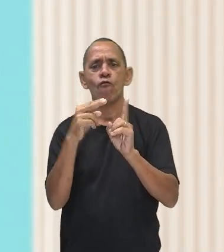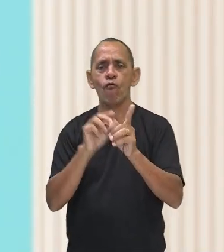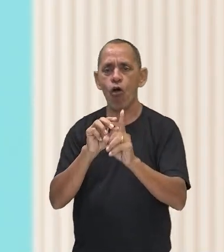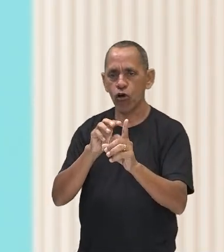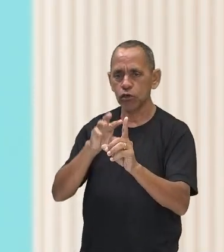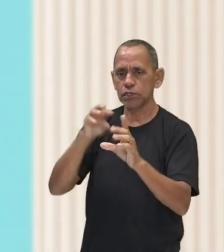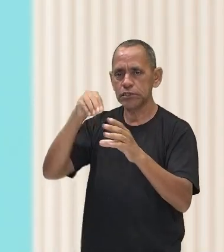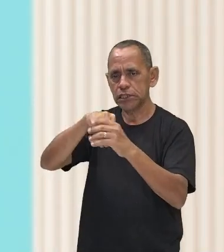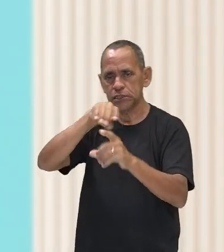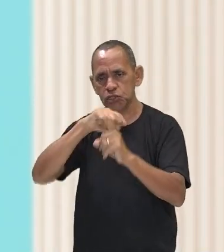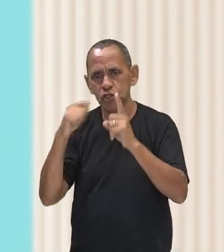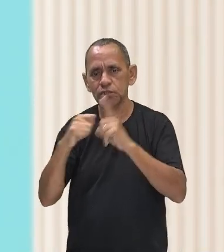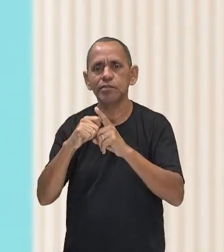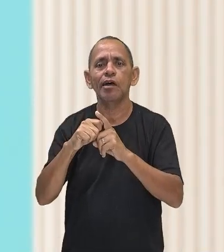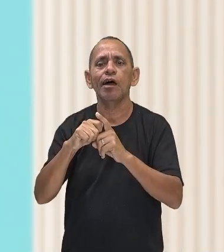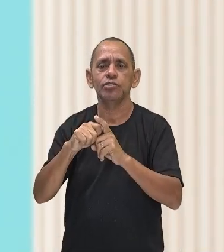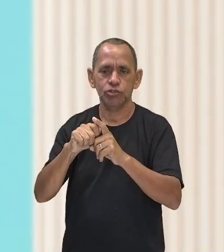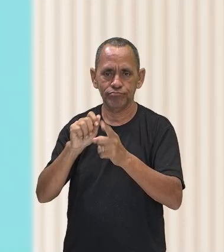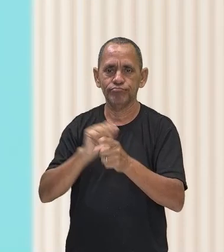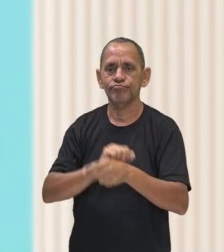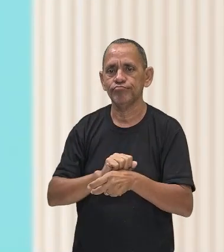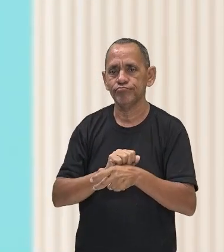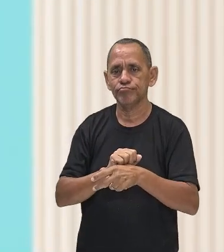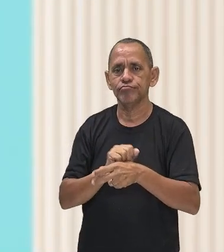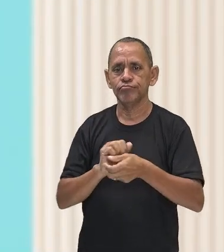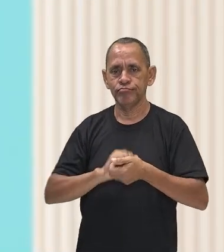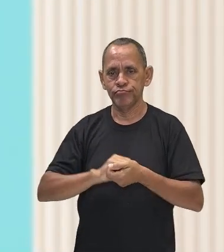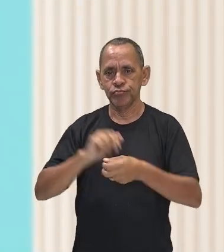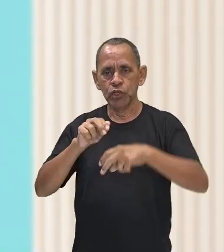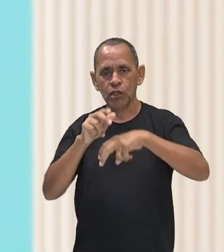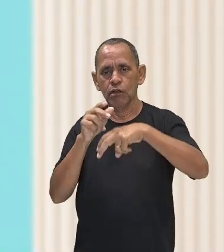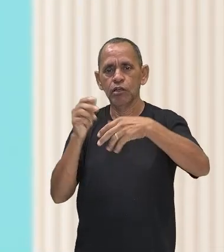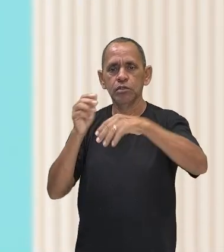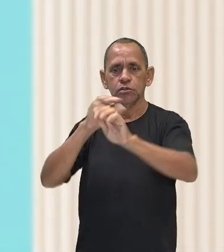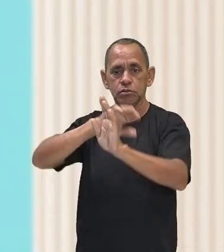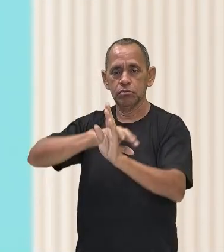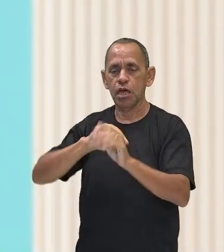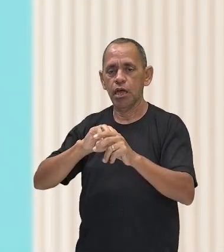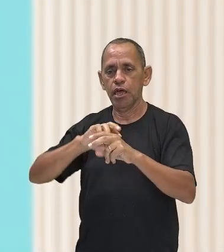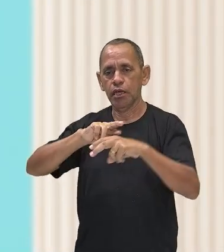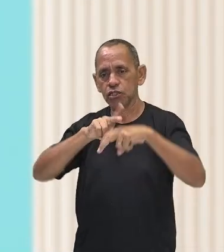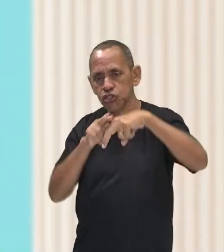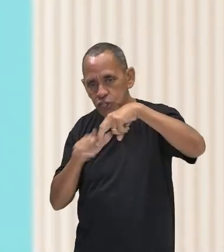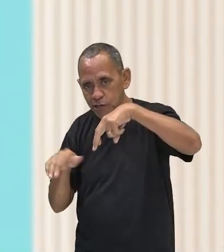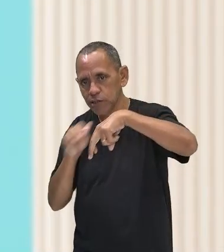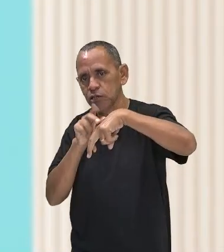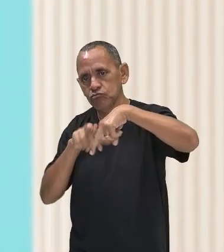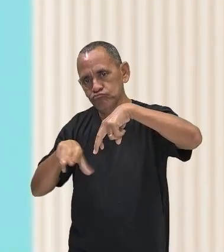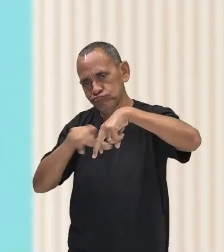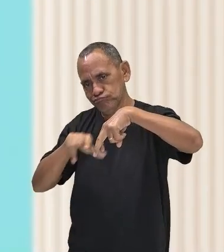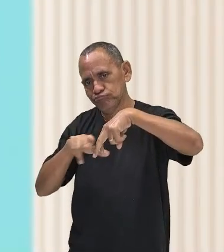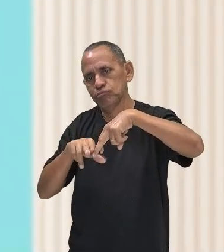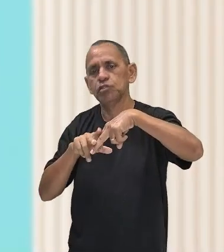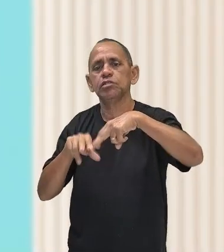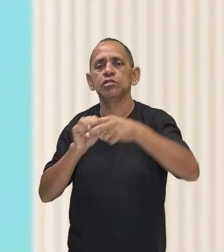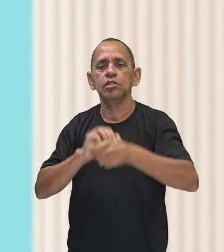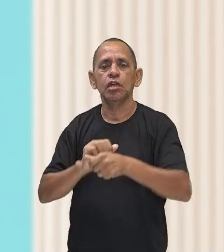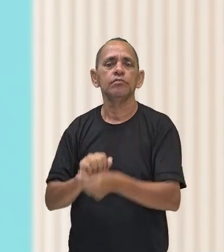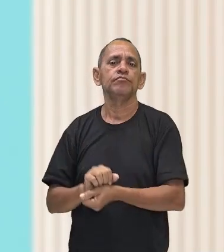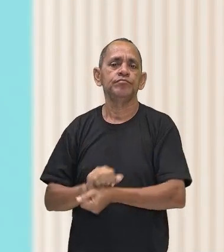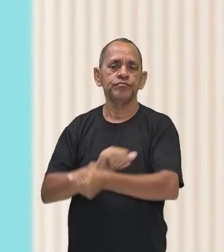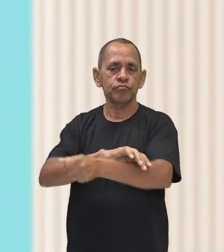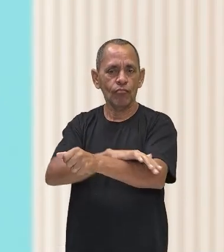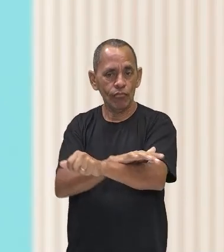gênero raça e classe social o corpo incluindo a bunda muitas vezes é alvo de